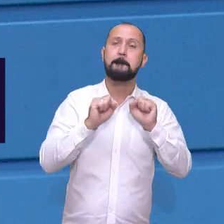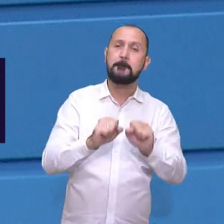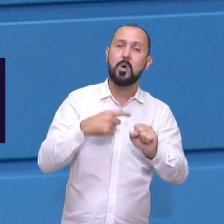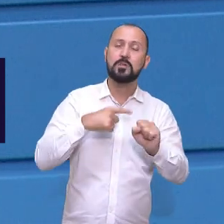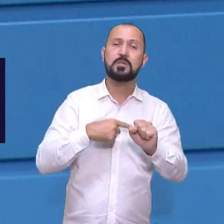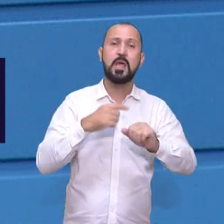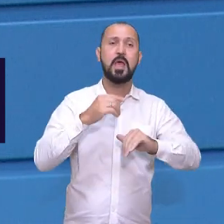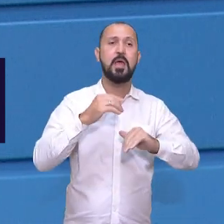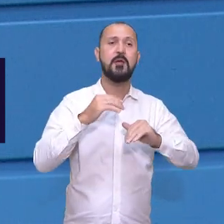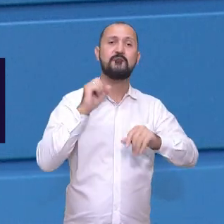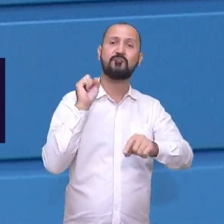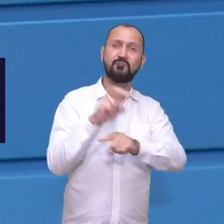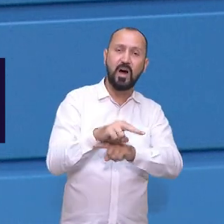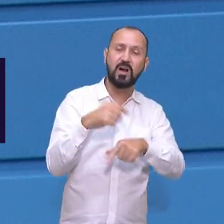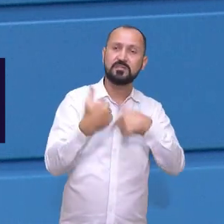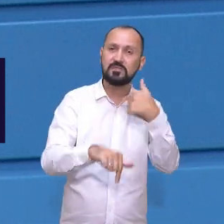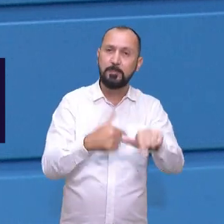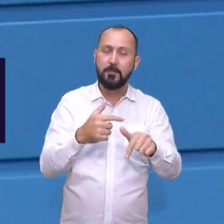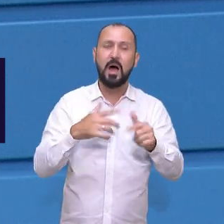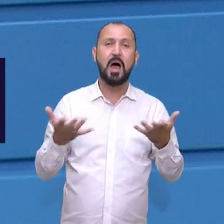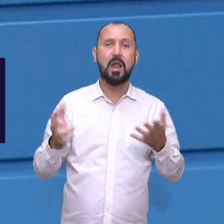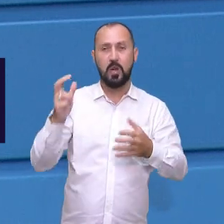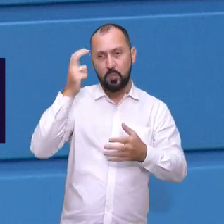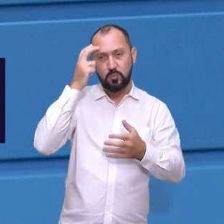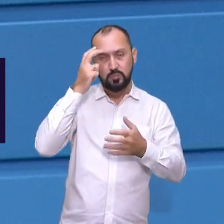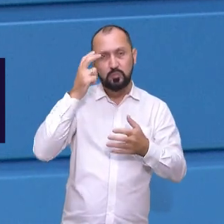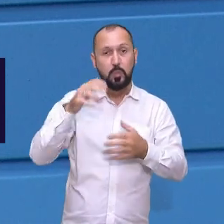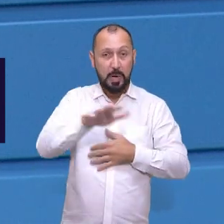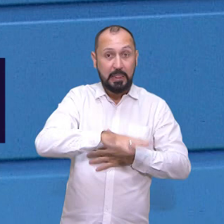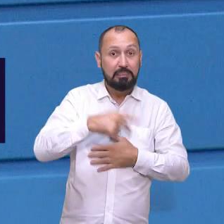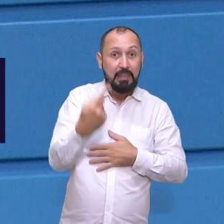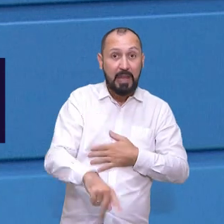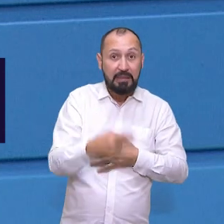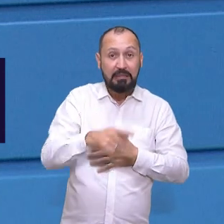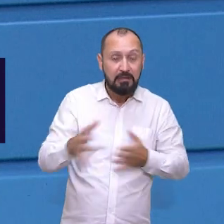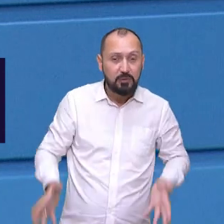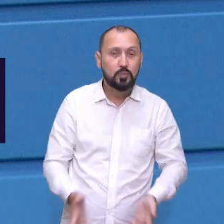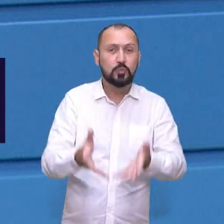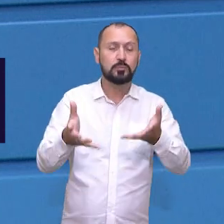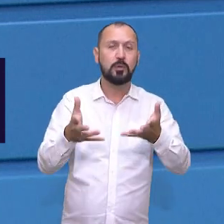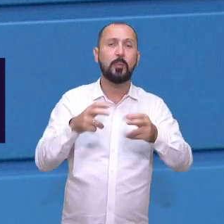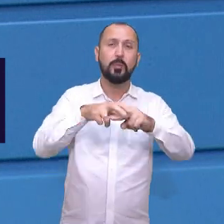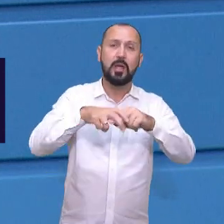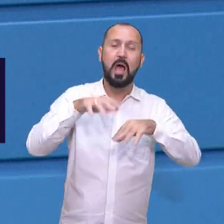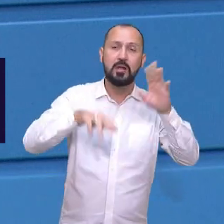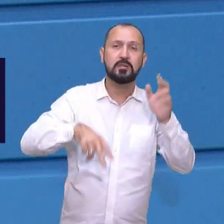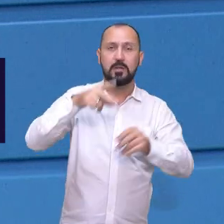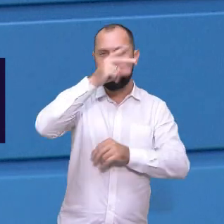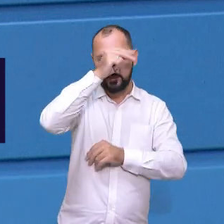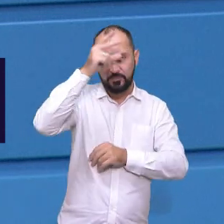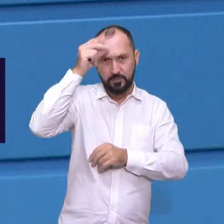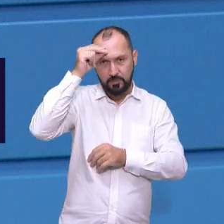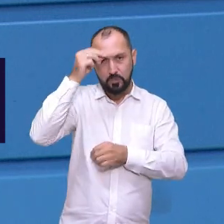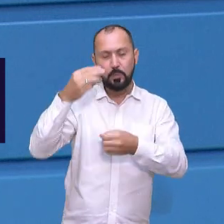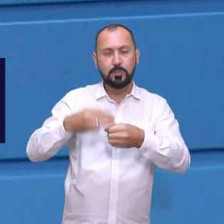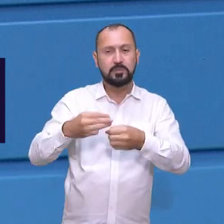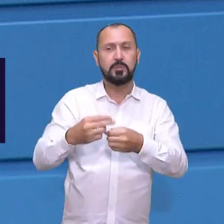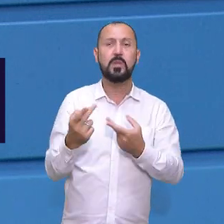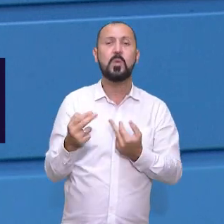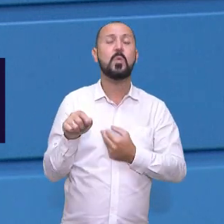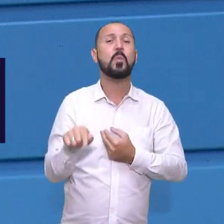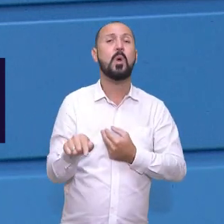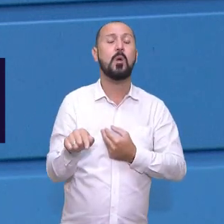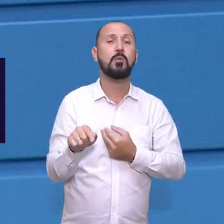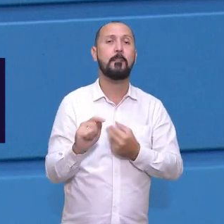Inclusive, nós poderíamos gerar empregos, né, incentivar a cultura local, e não, às vezes a prefeitura de um